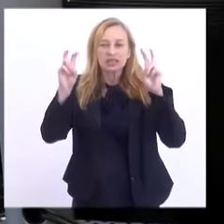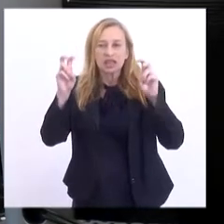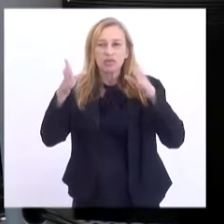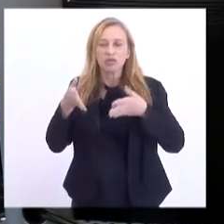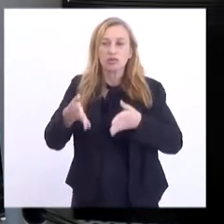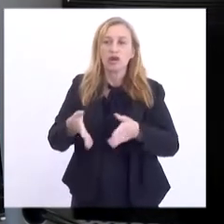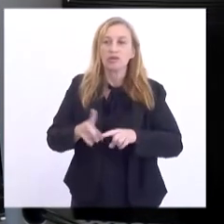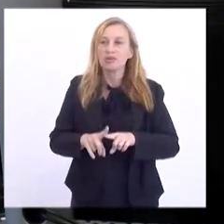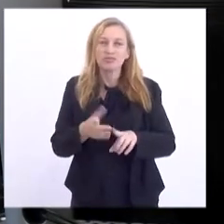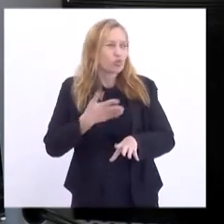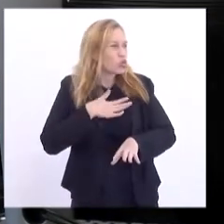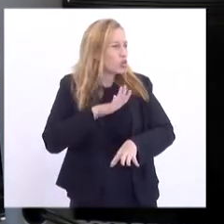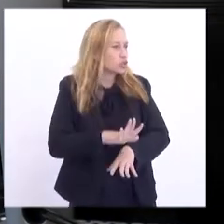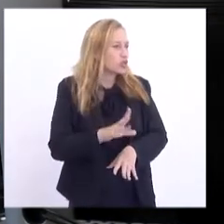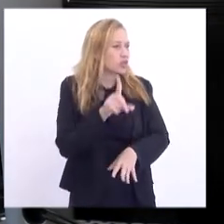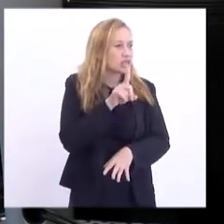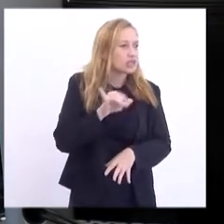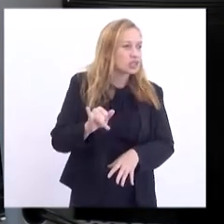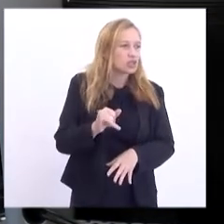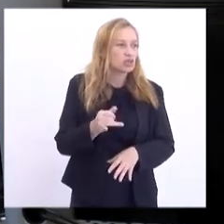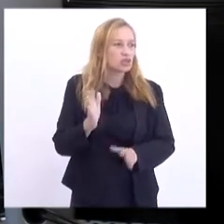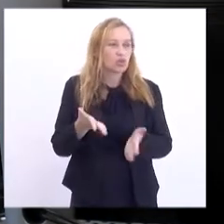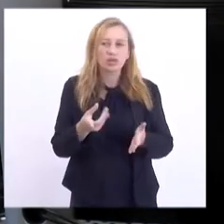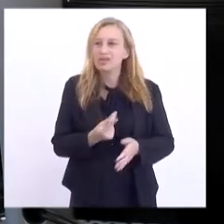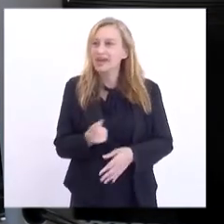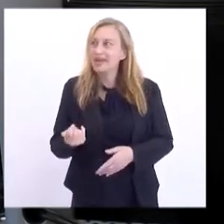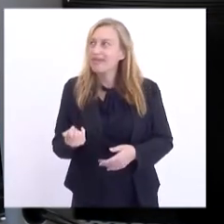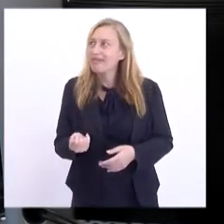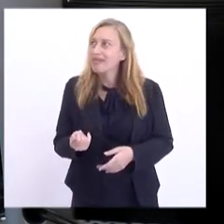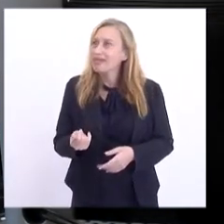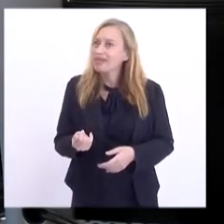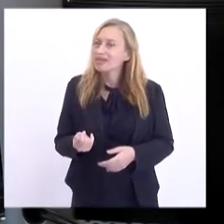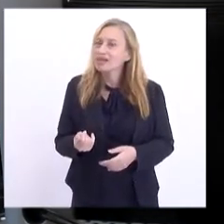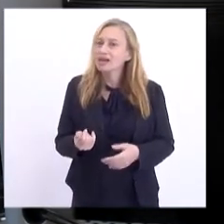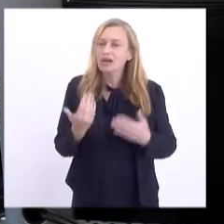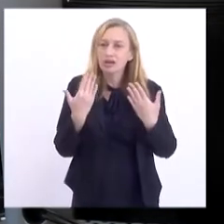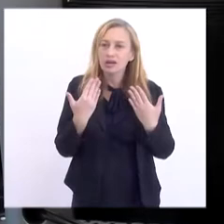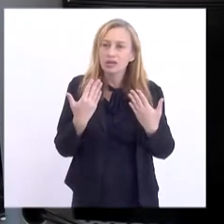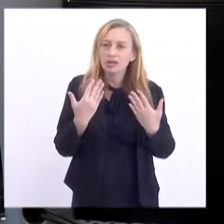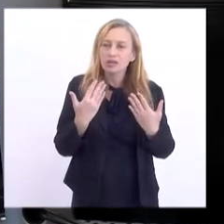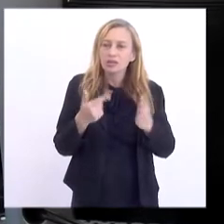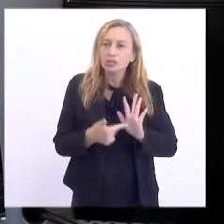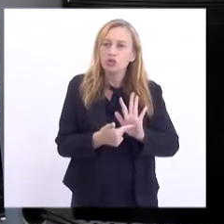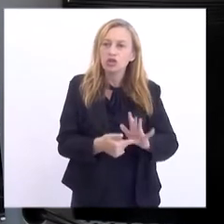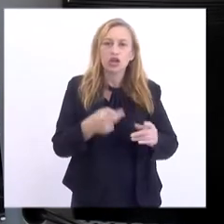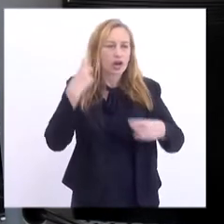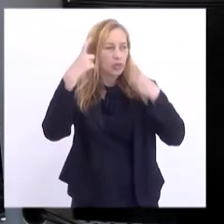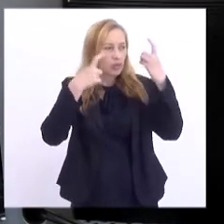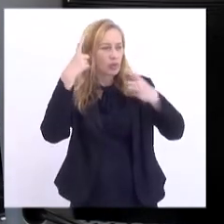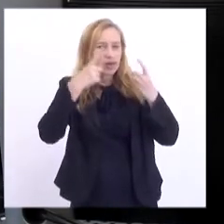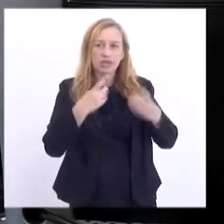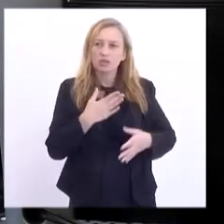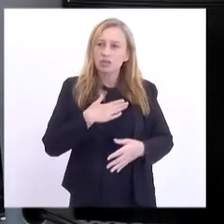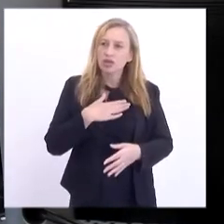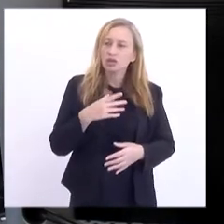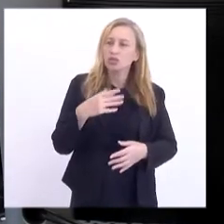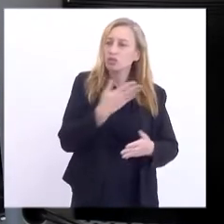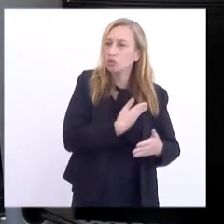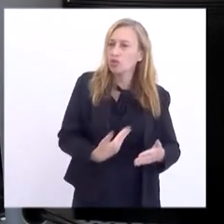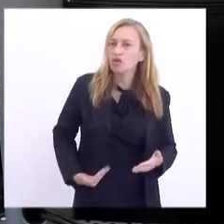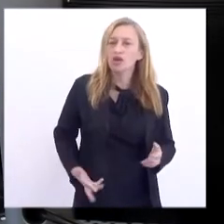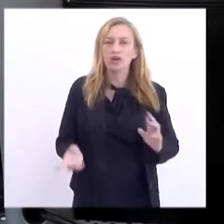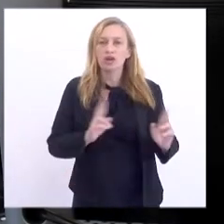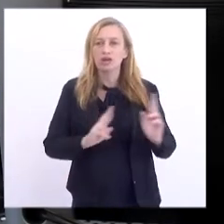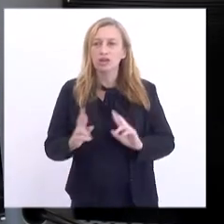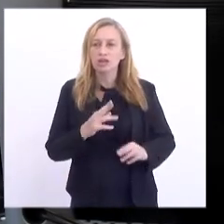eu não gosto eu não gostaria de sair do dia de hoje sem apresentar uma preocupação para o governo que é com relação